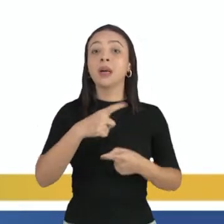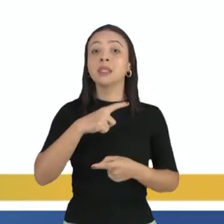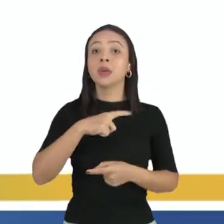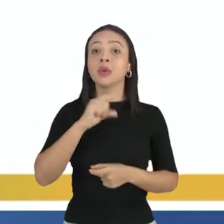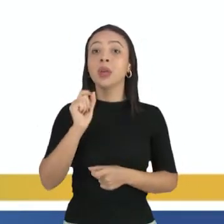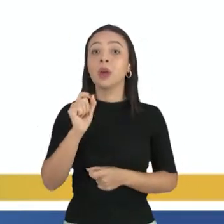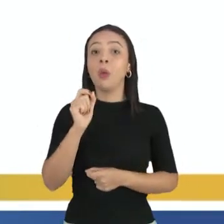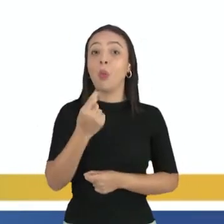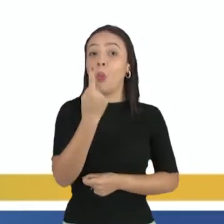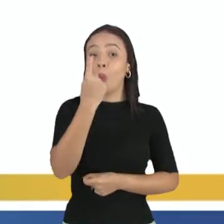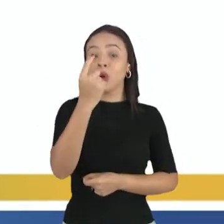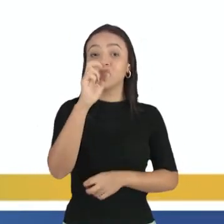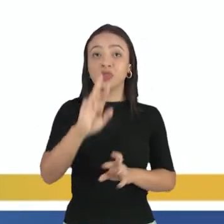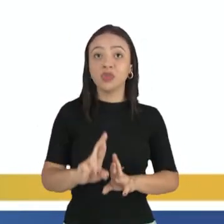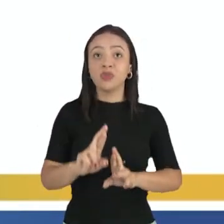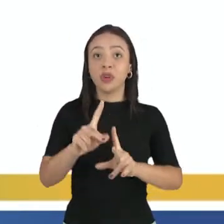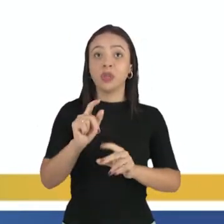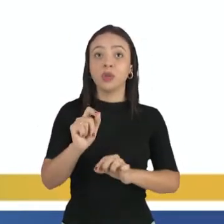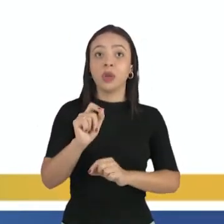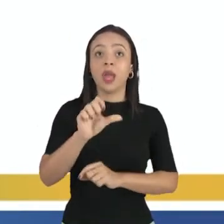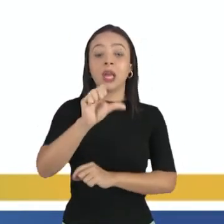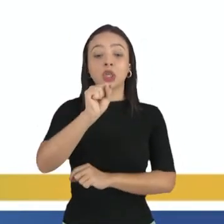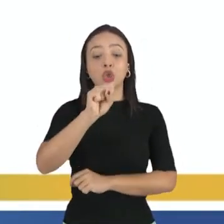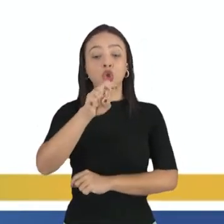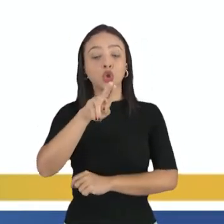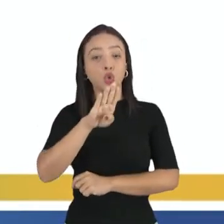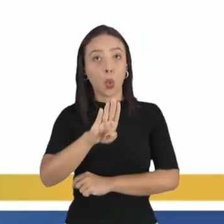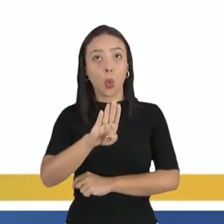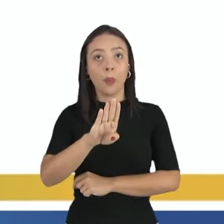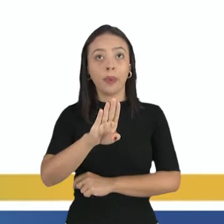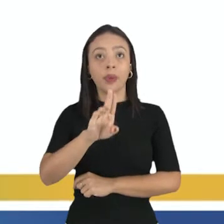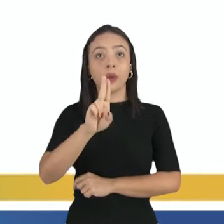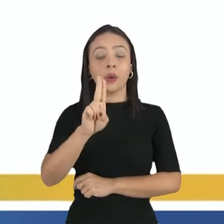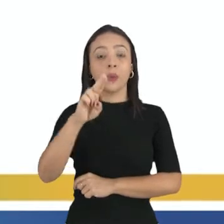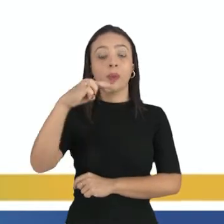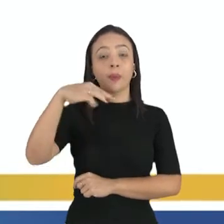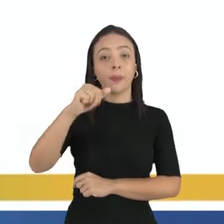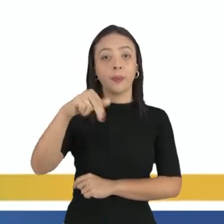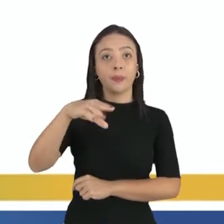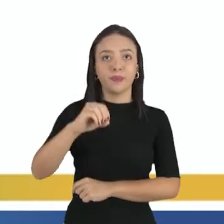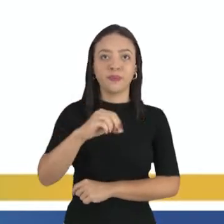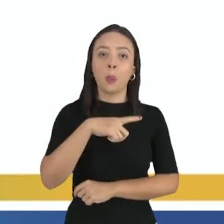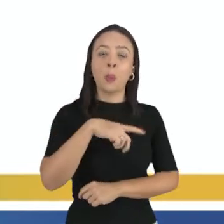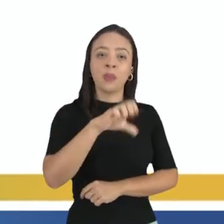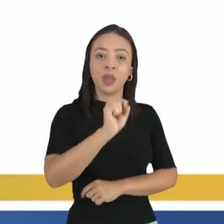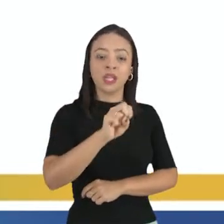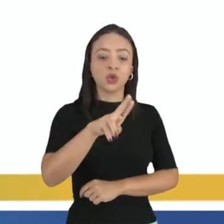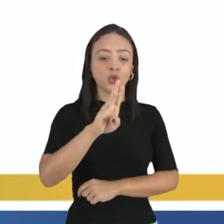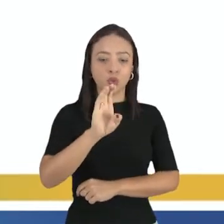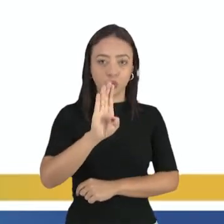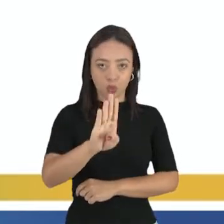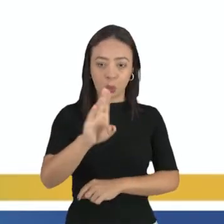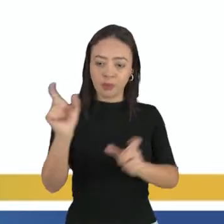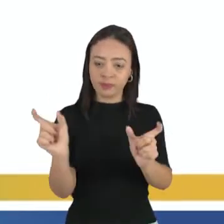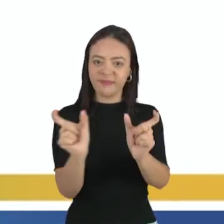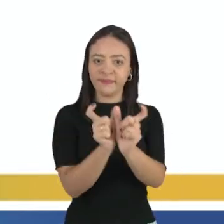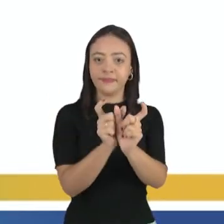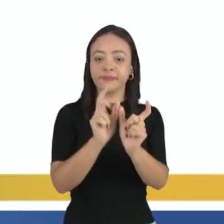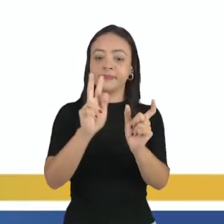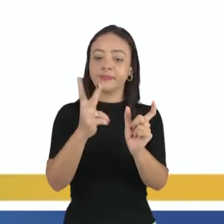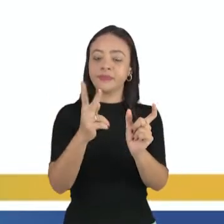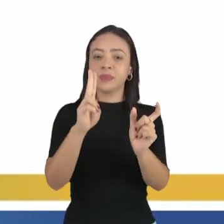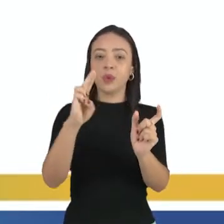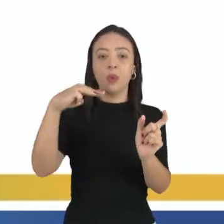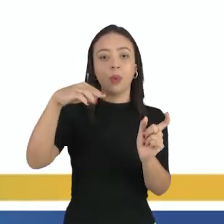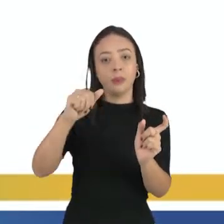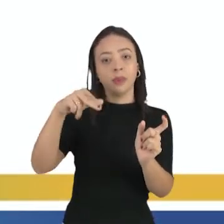a palavra sub-humano, onde a junção do sub mais humano, a palavra humano